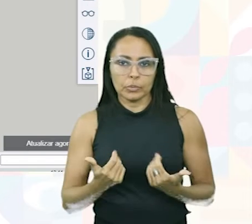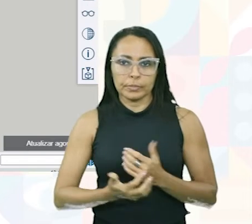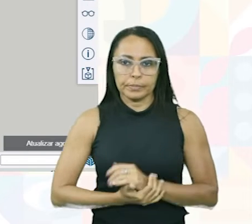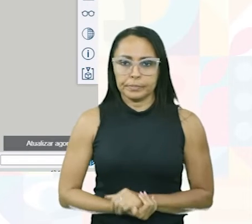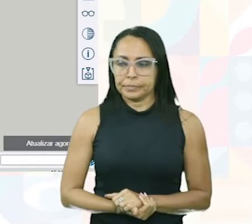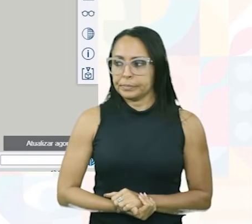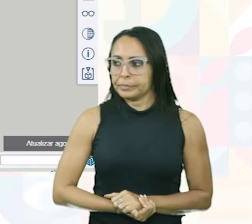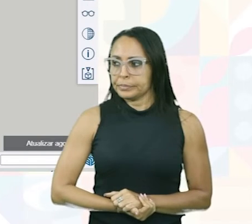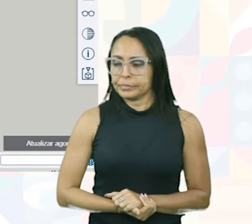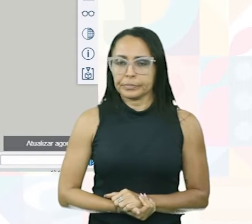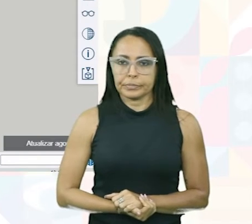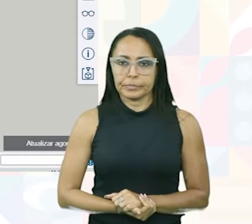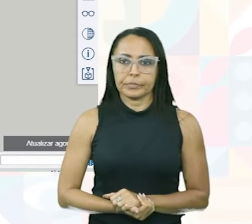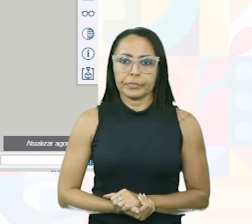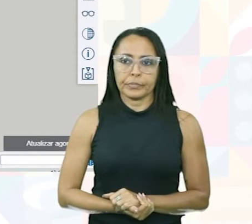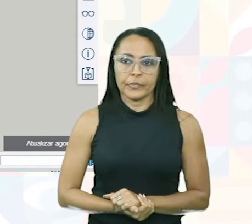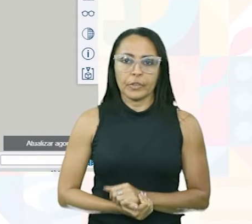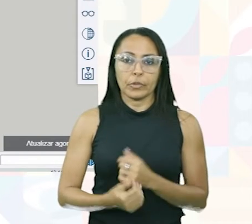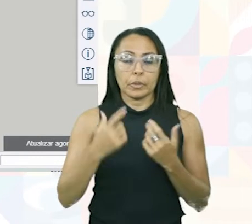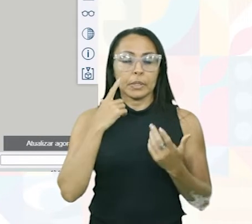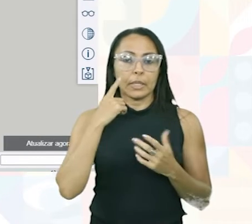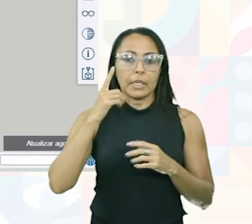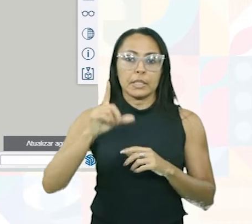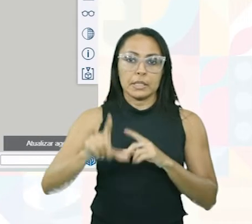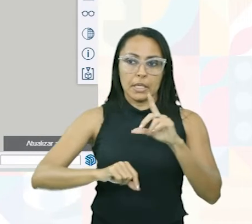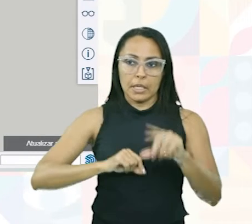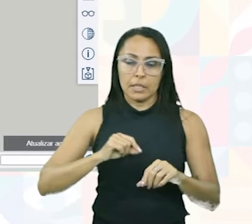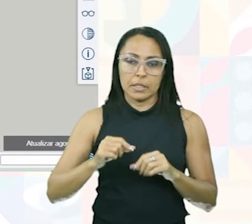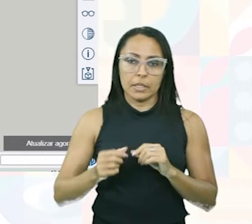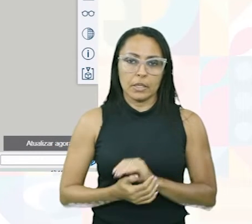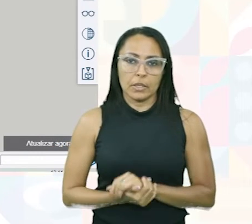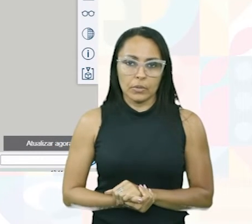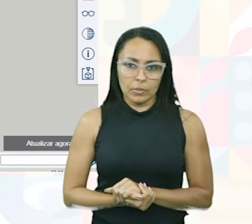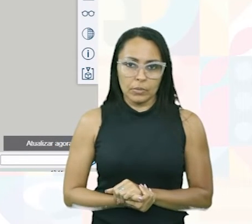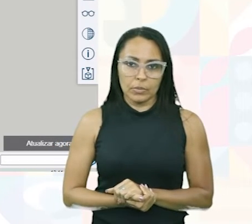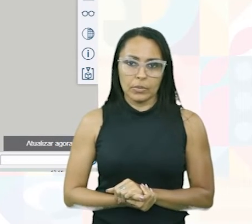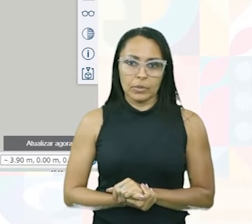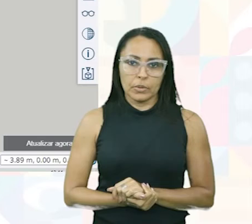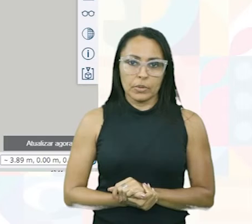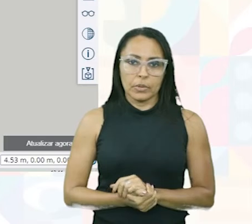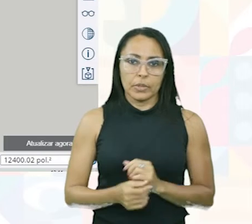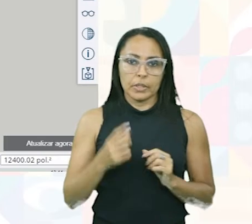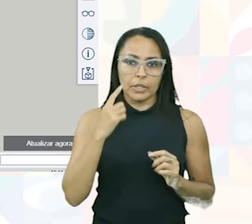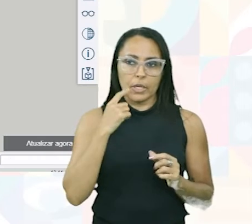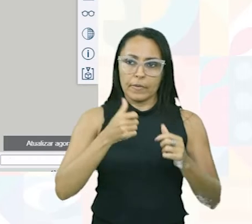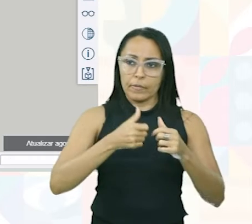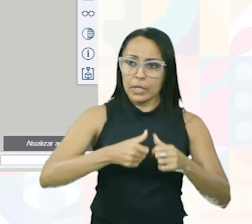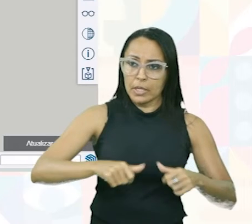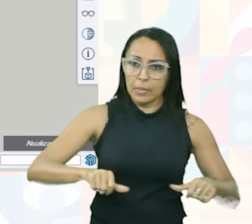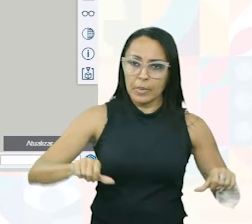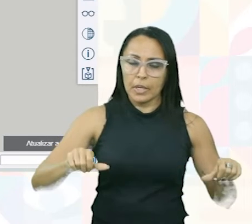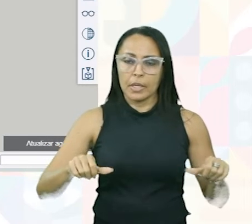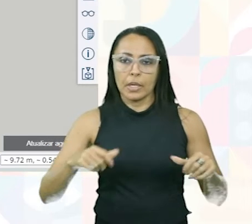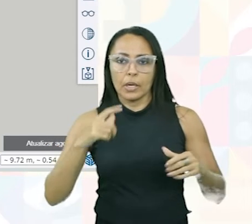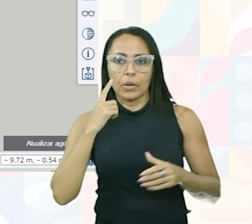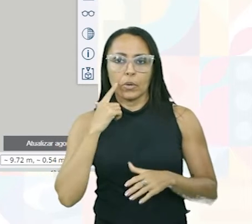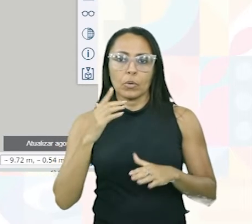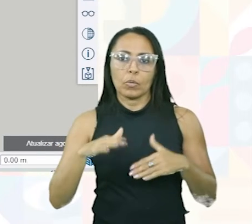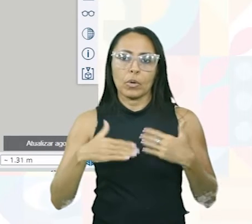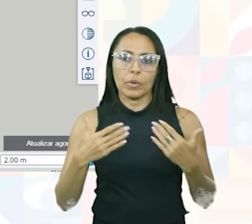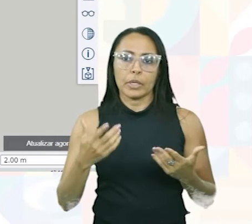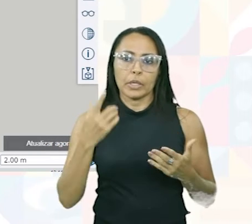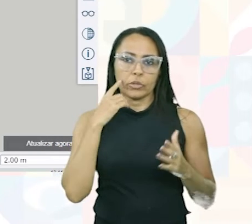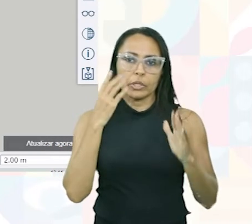antes. Vou clicar aqui em seleção e em fita métrica para saber qual é a dimensão que a gente